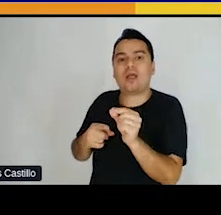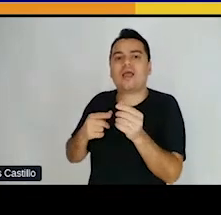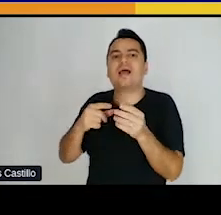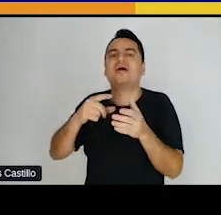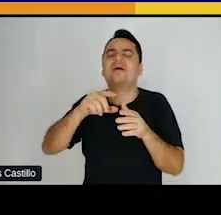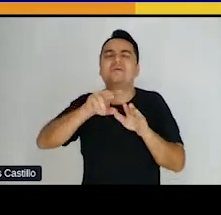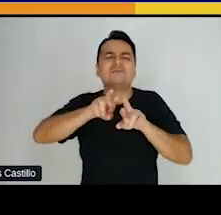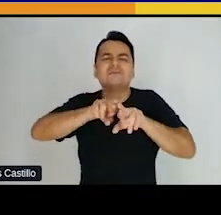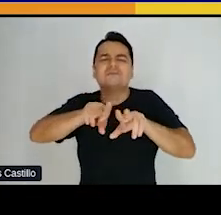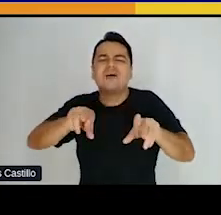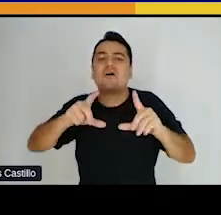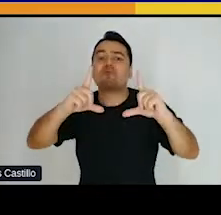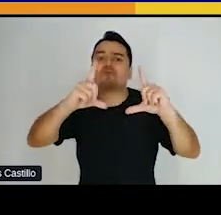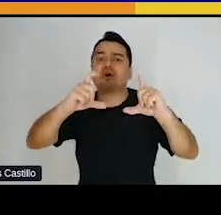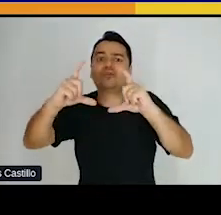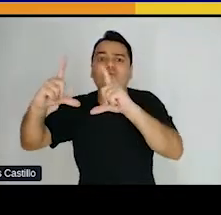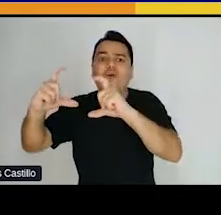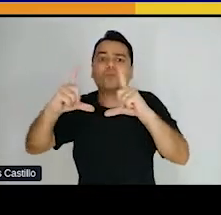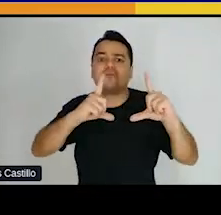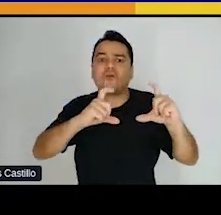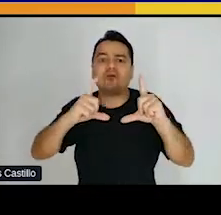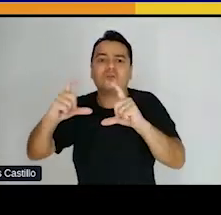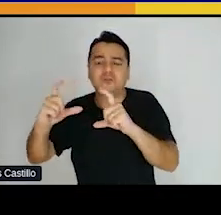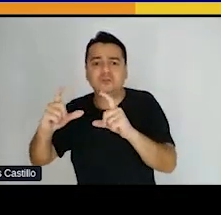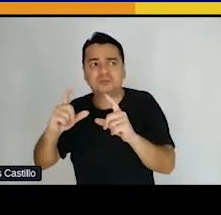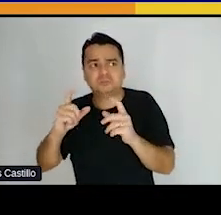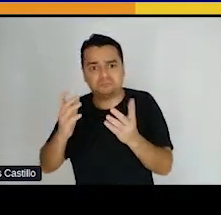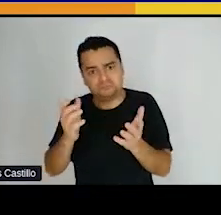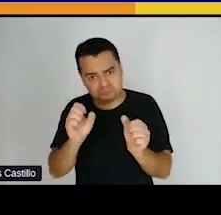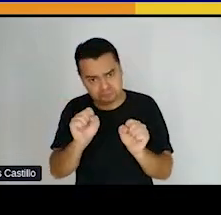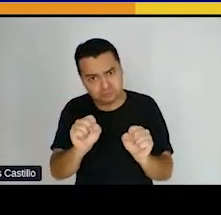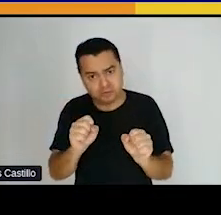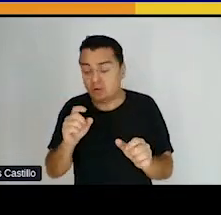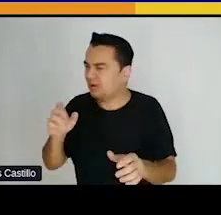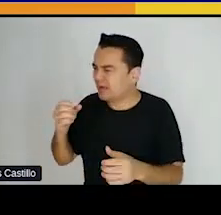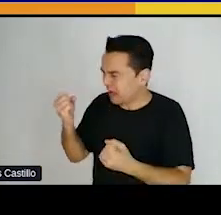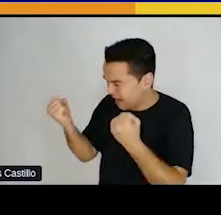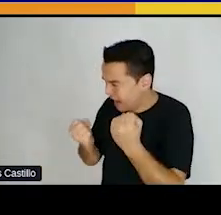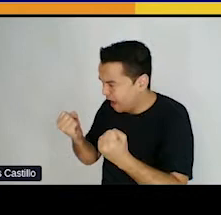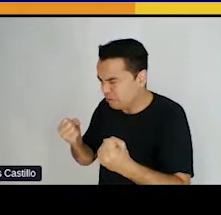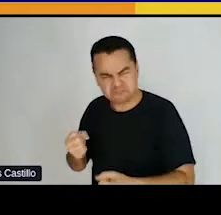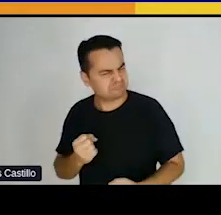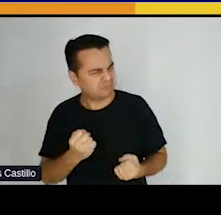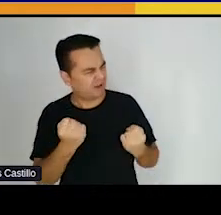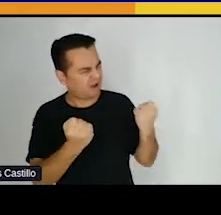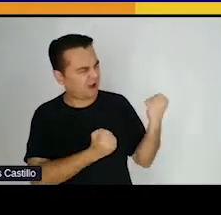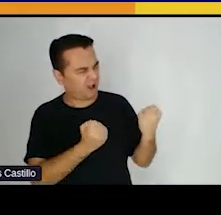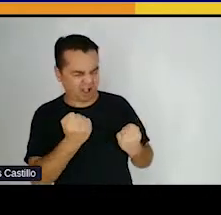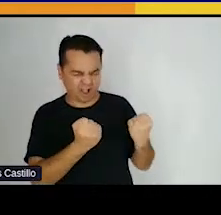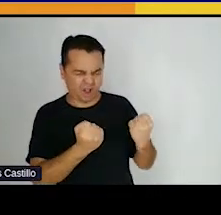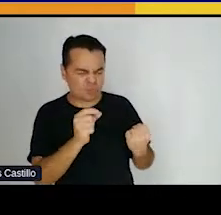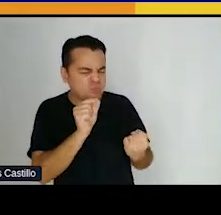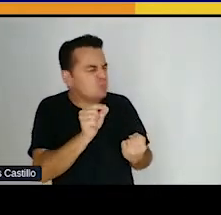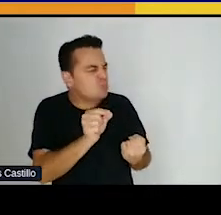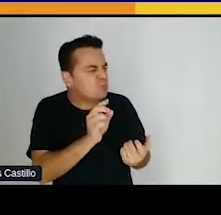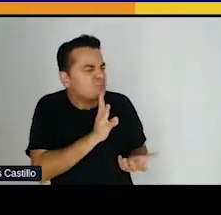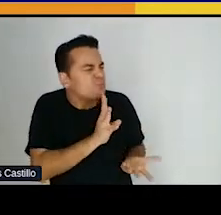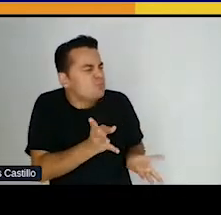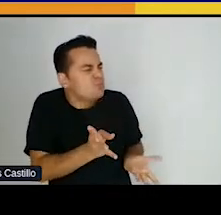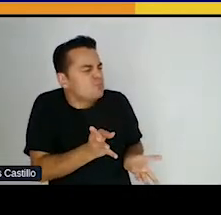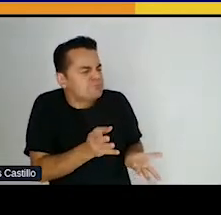de imagens de carros, tá? Para que ela pudesse ver e aprender, né, uma série de características